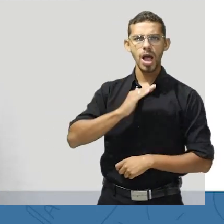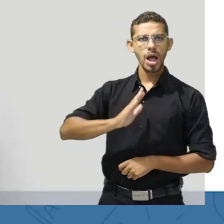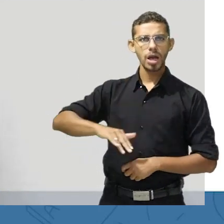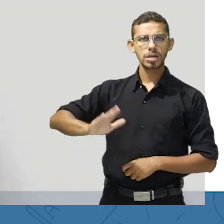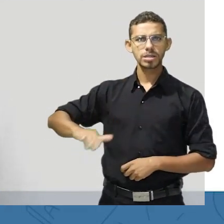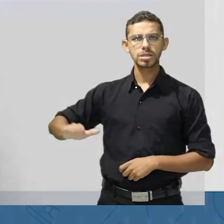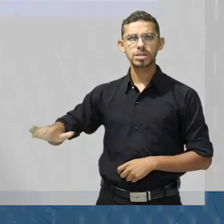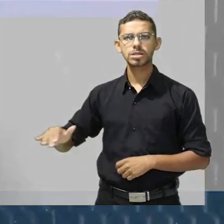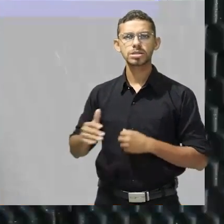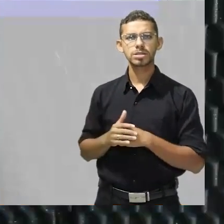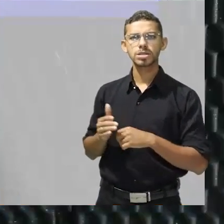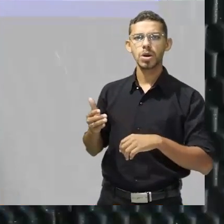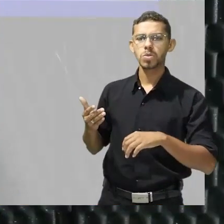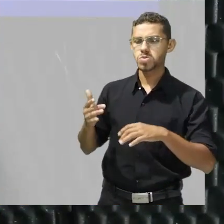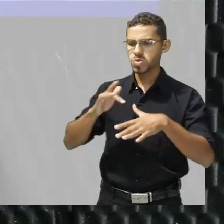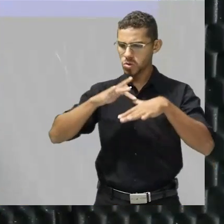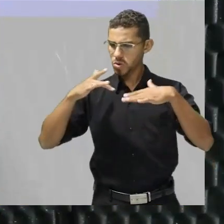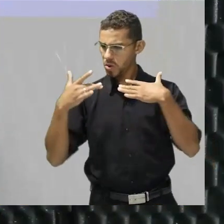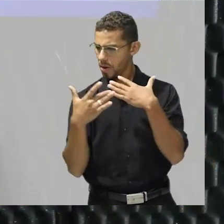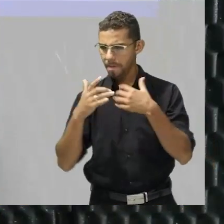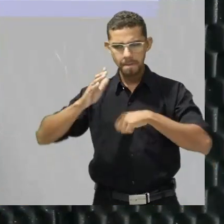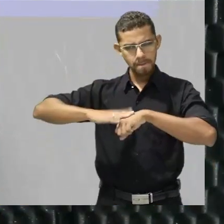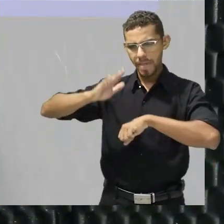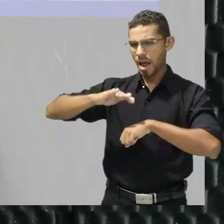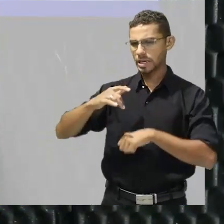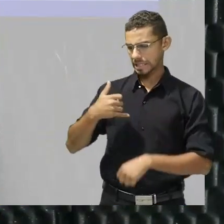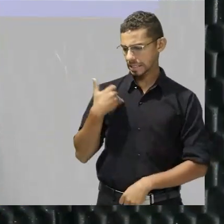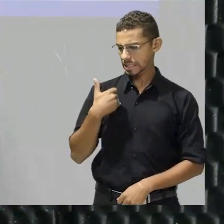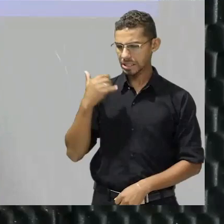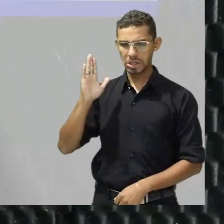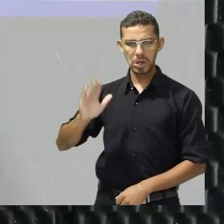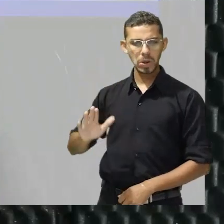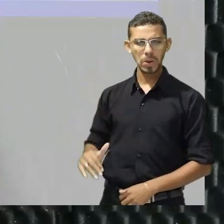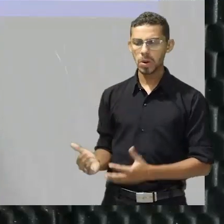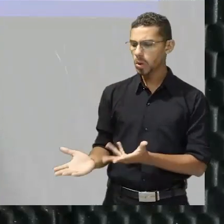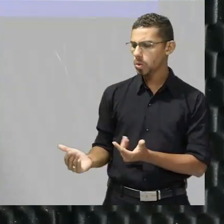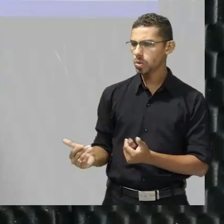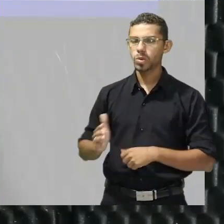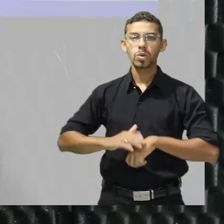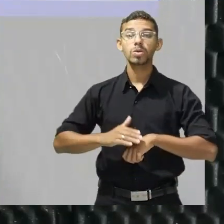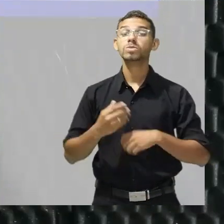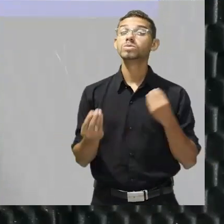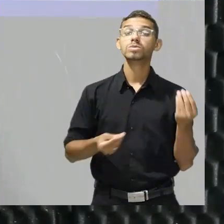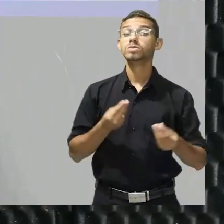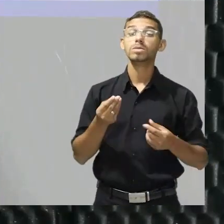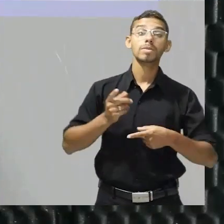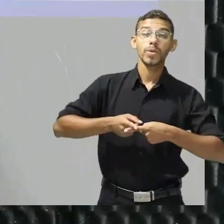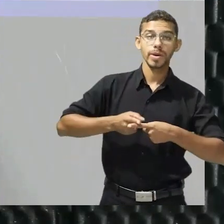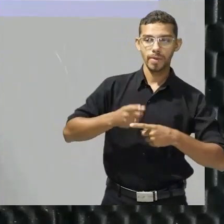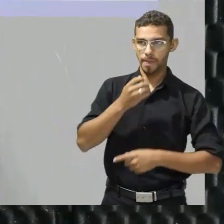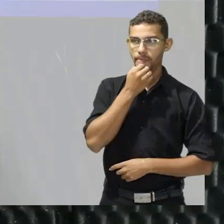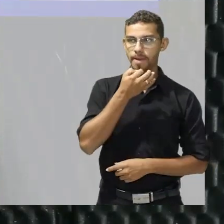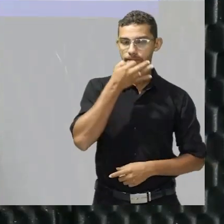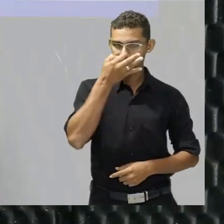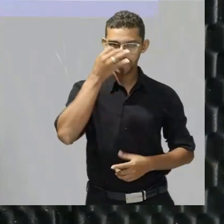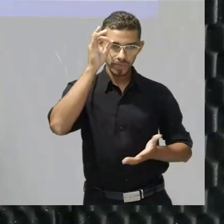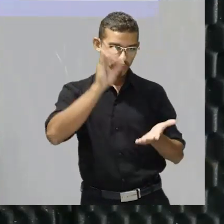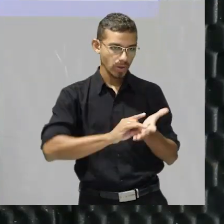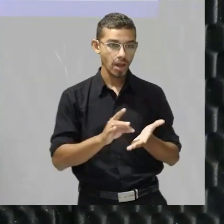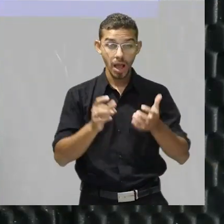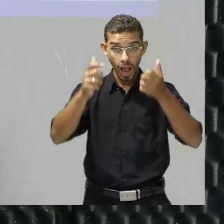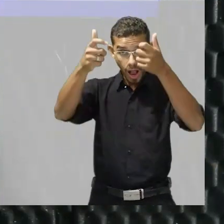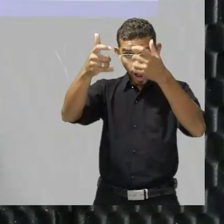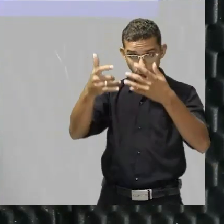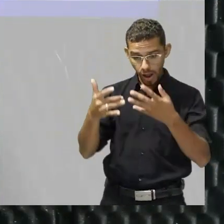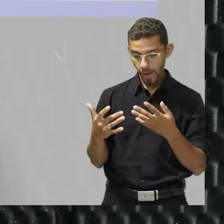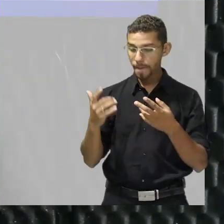estão entrando em redes sociais cada vez mais cedo observem como tem uma sequência eu afirmei e depois eu vou